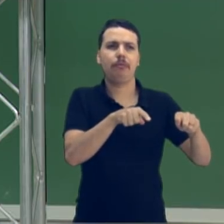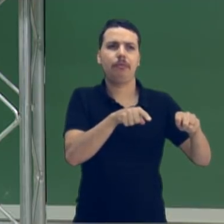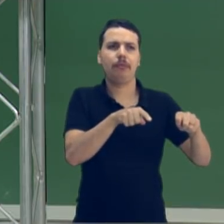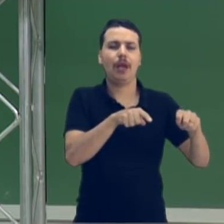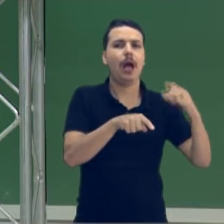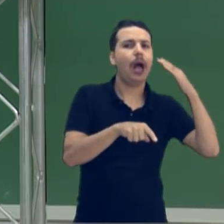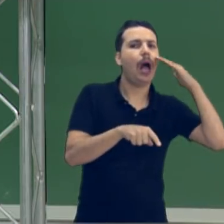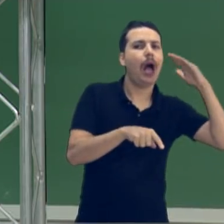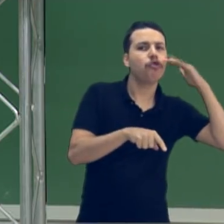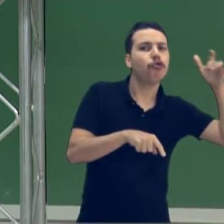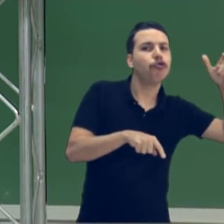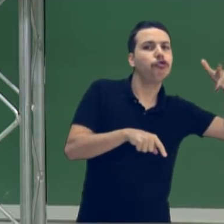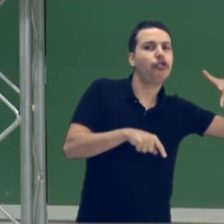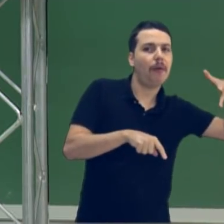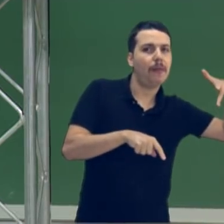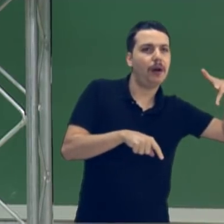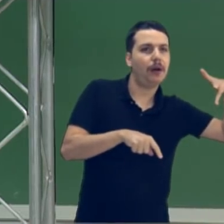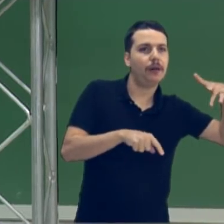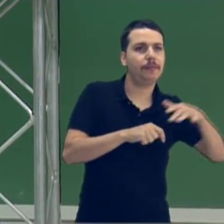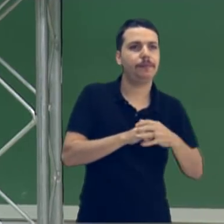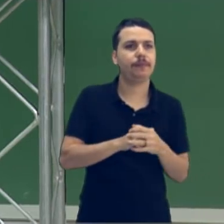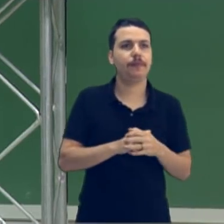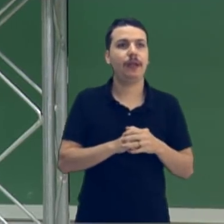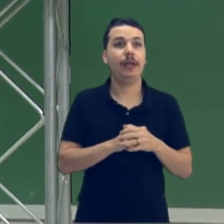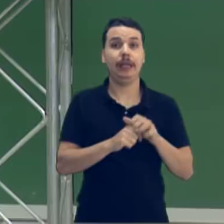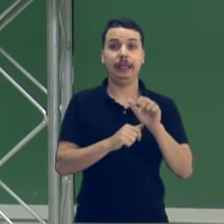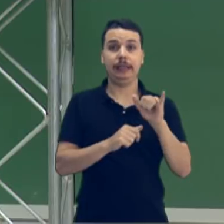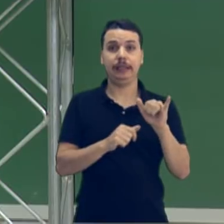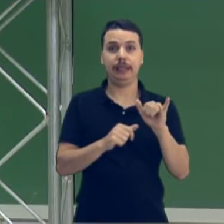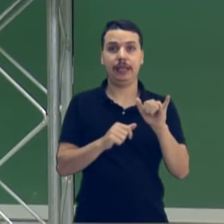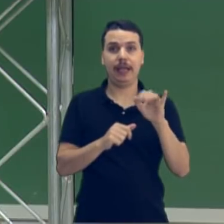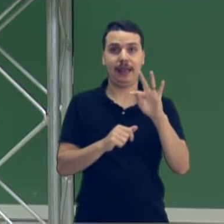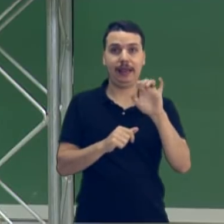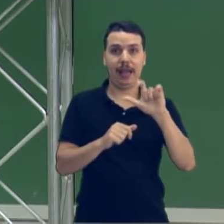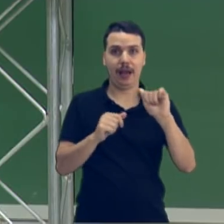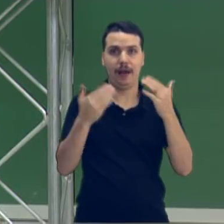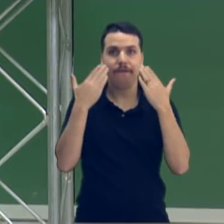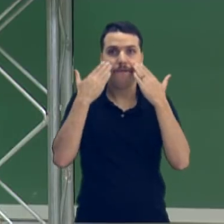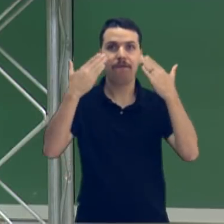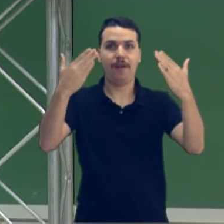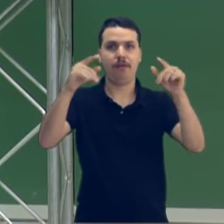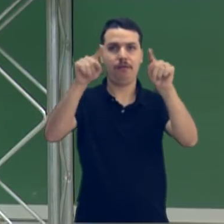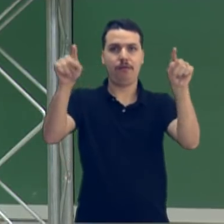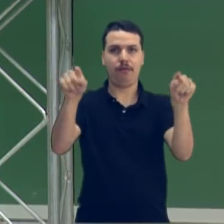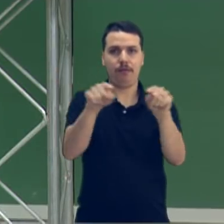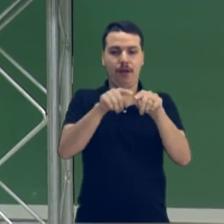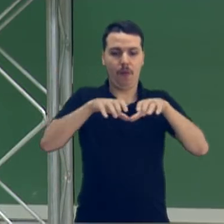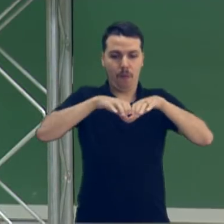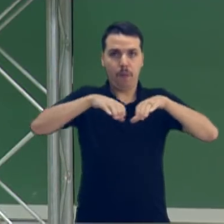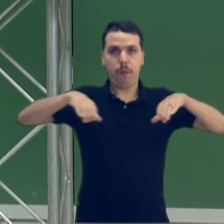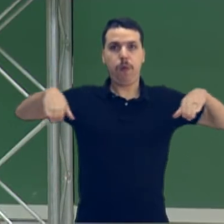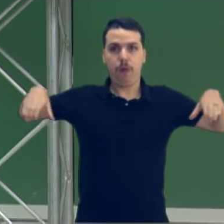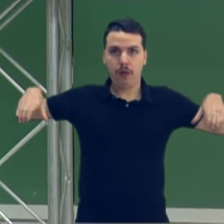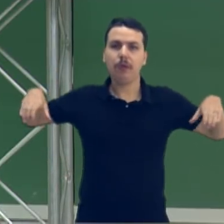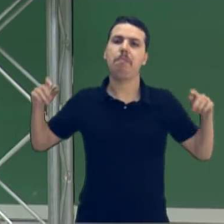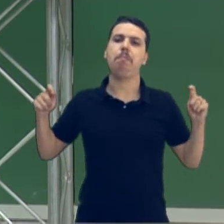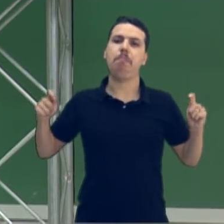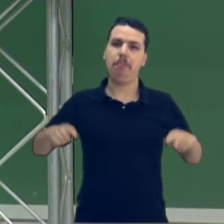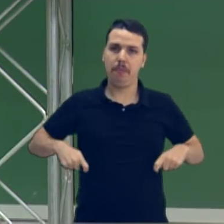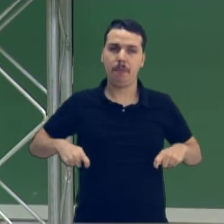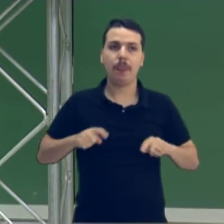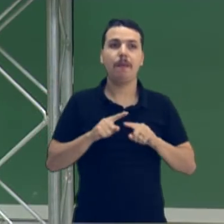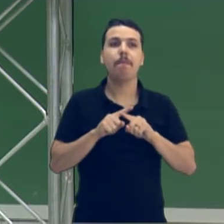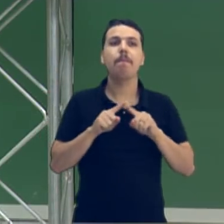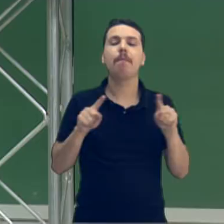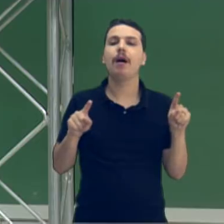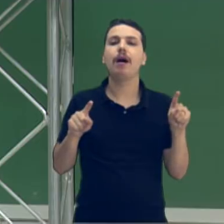é em azul está sobrando lugares. Se a tela for nesta posição, sim, é possível.